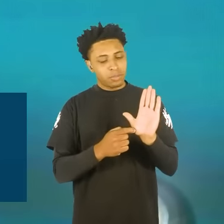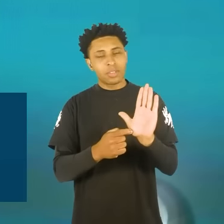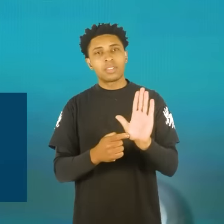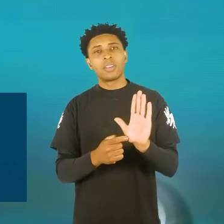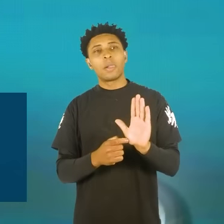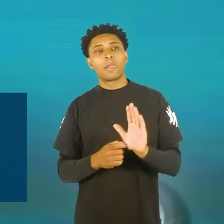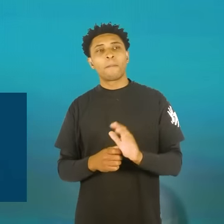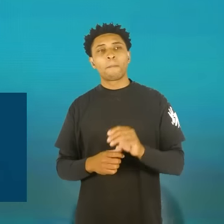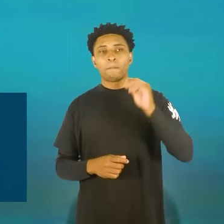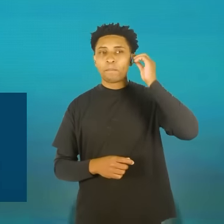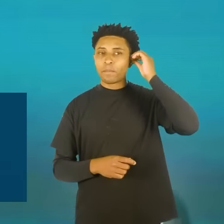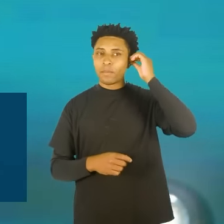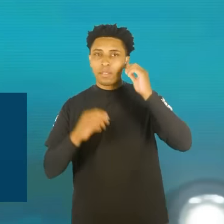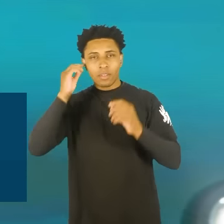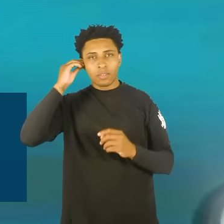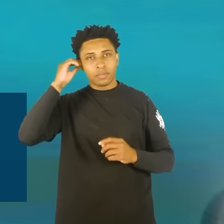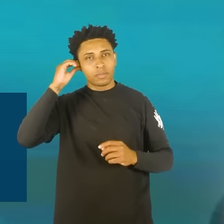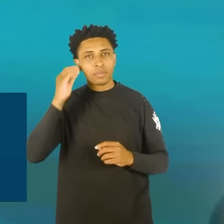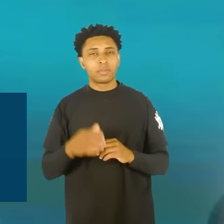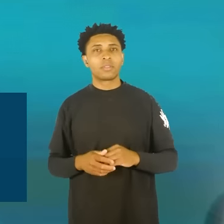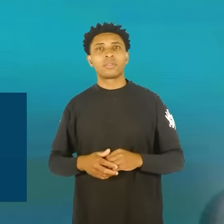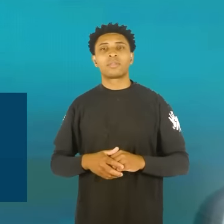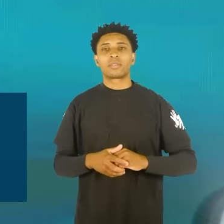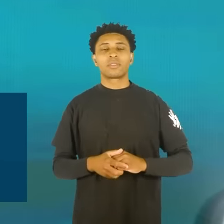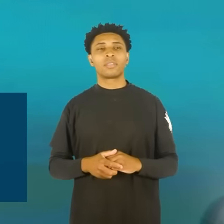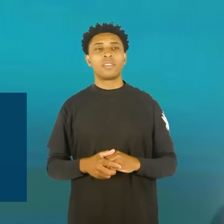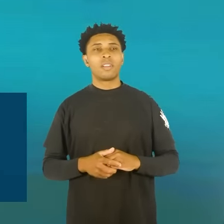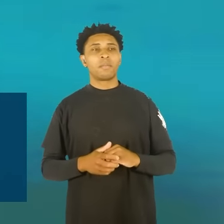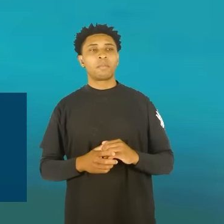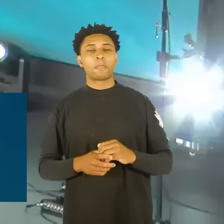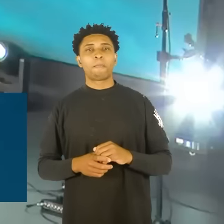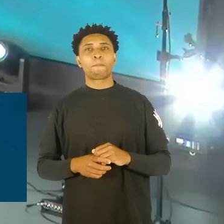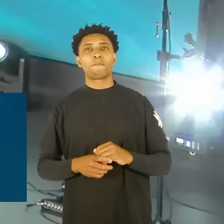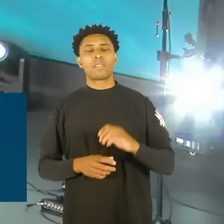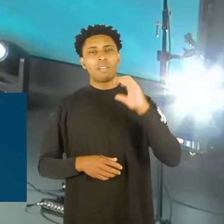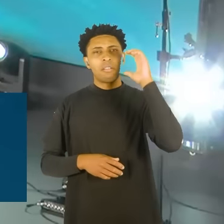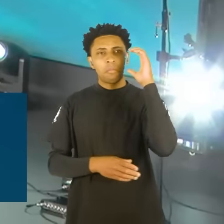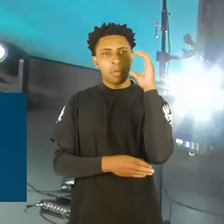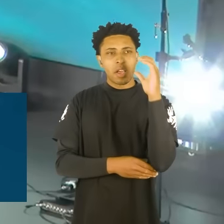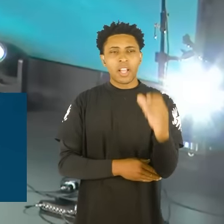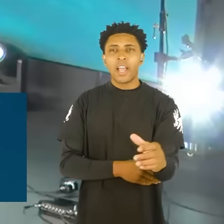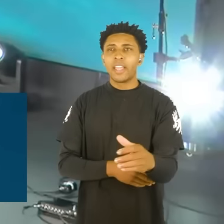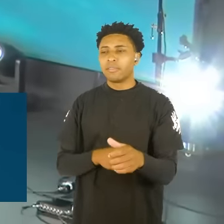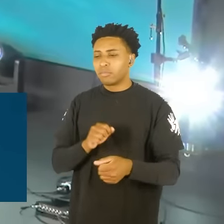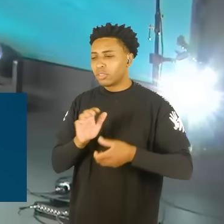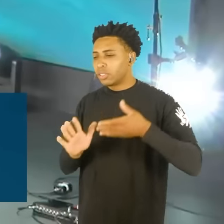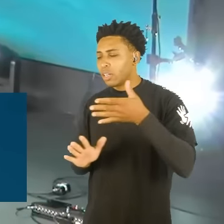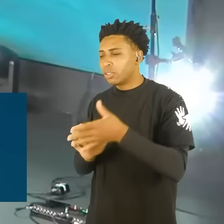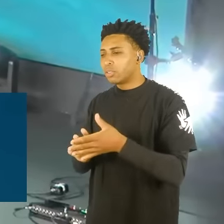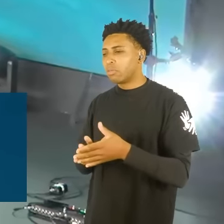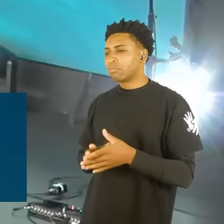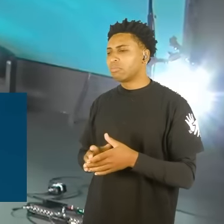nada. Põe o 8 para mim, Gênesis 4:8. A única coisa que Caim fez, Caim falou com quem? Ele ignorou